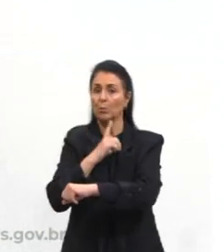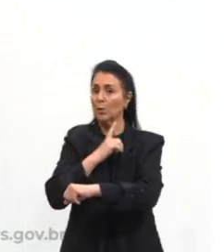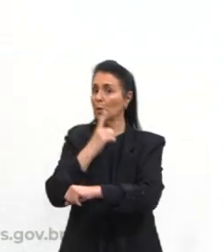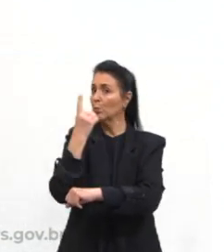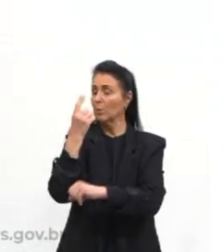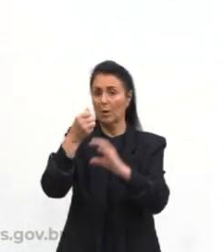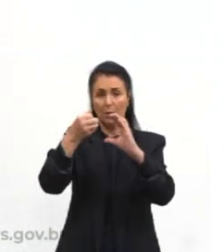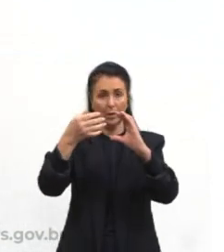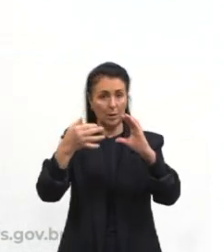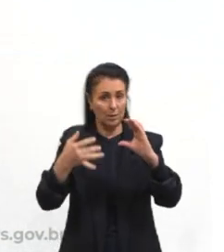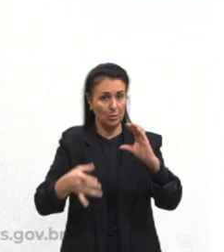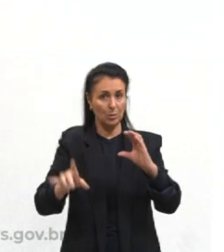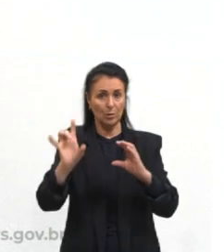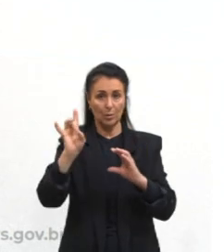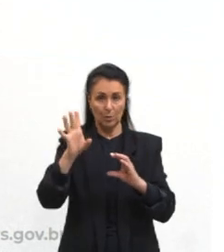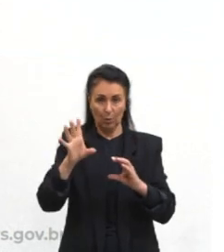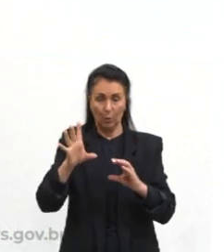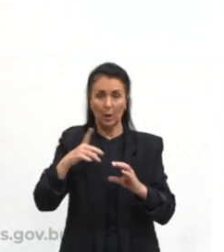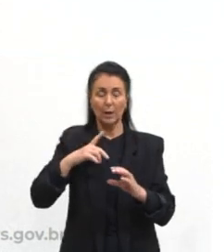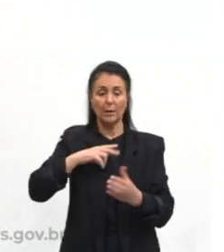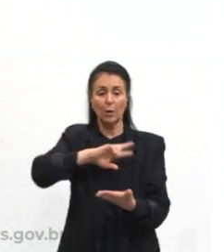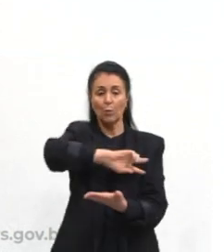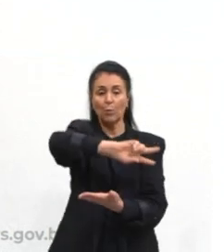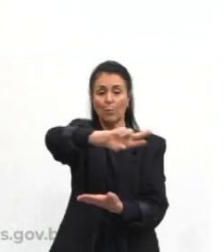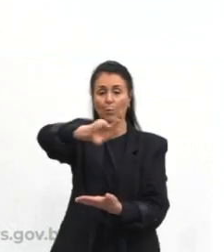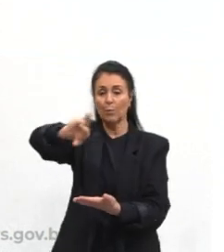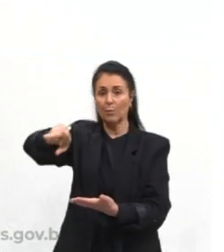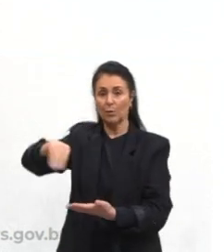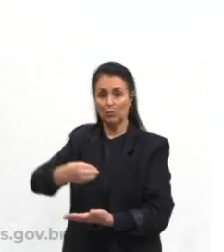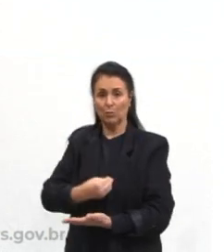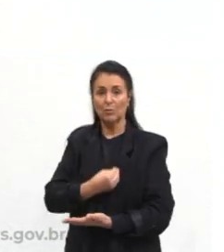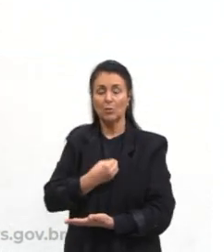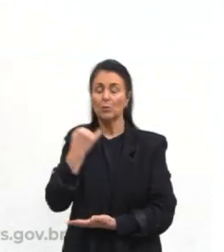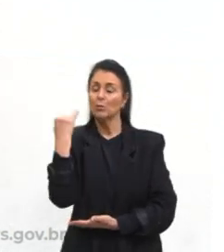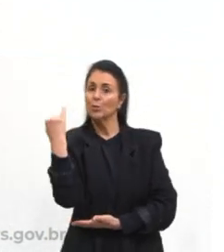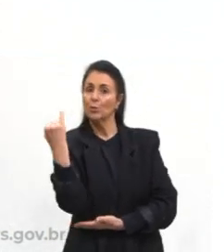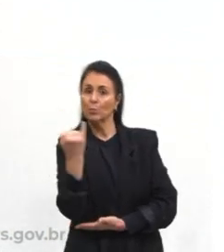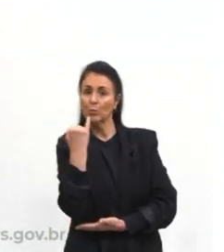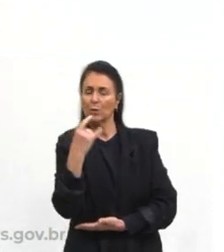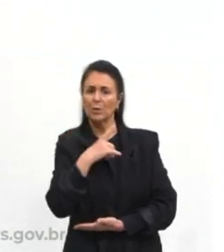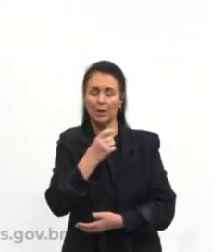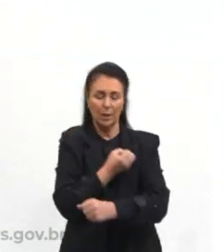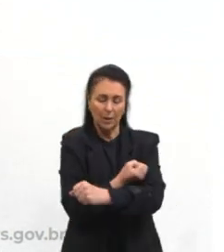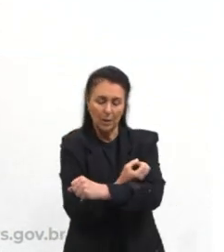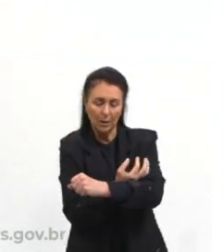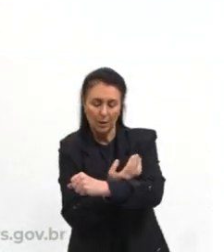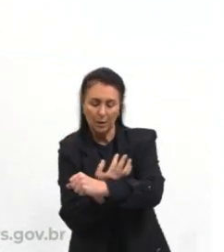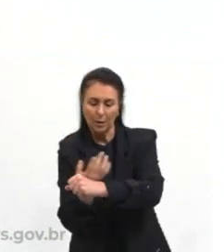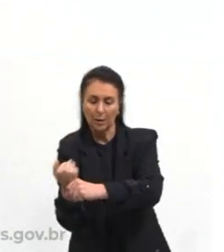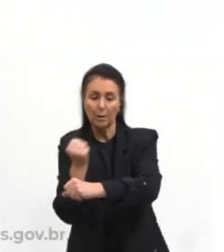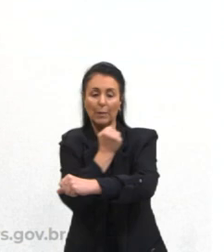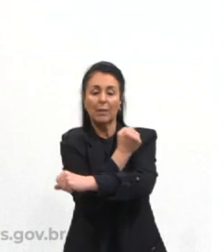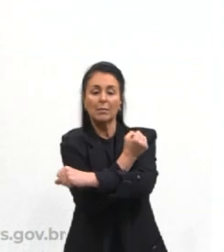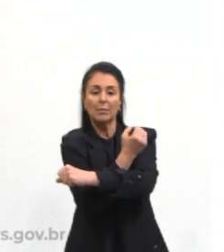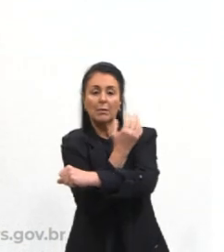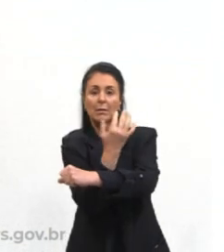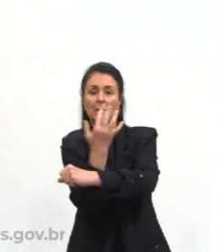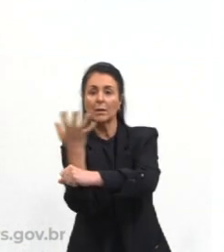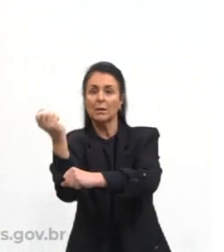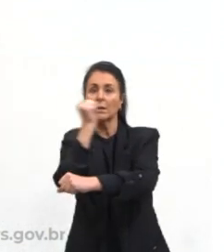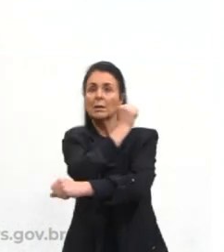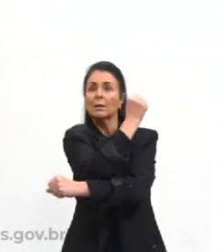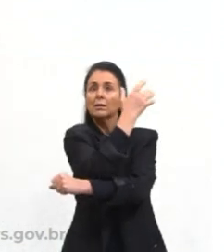é característico né ela tem uma biodiversidade riquíssima né então que têm presença de gramas que têm presença de arbustos de